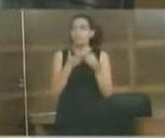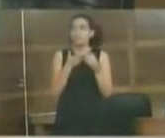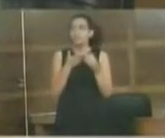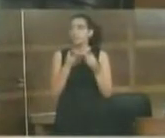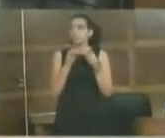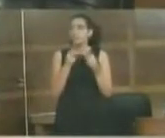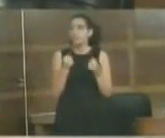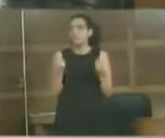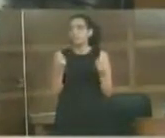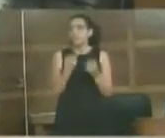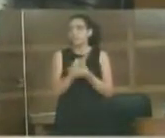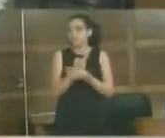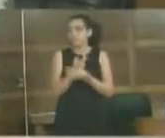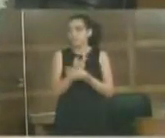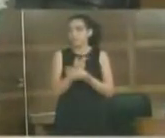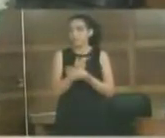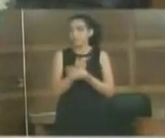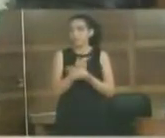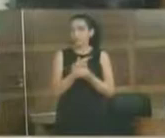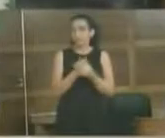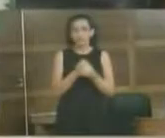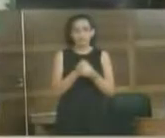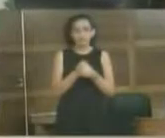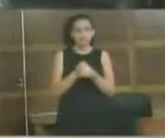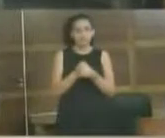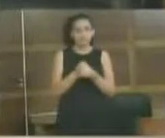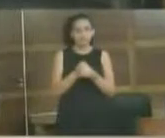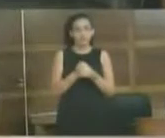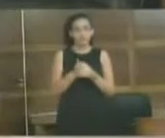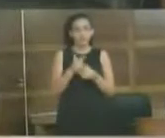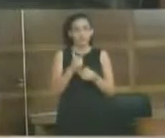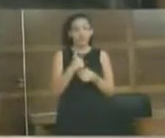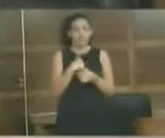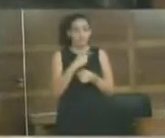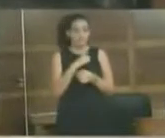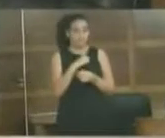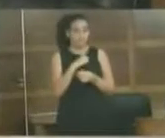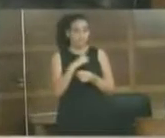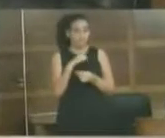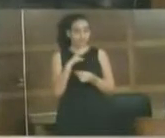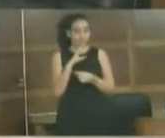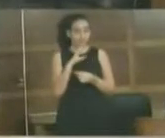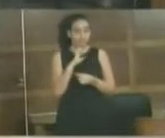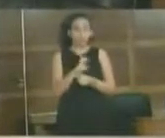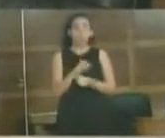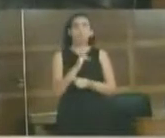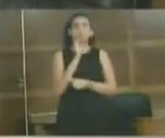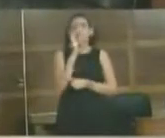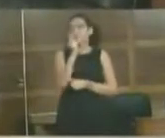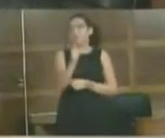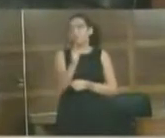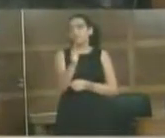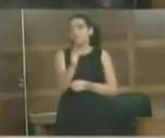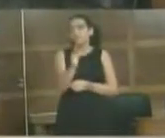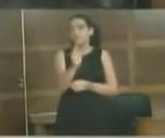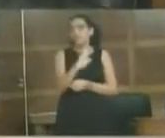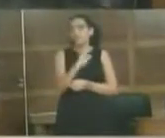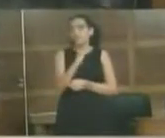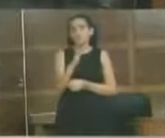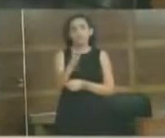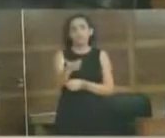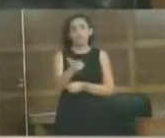vão acontecendo. Então, eu tenho muita esperança, né? E quando